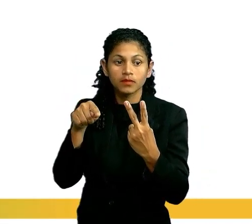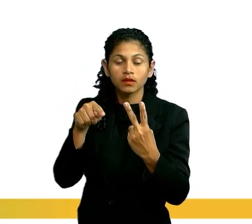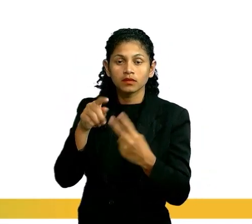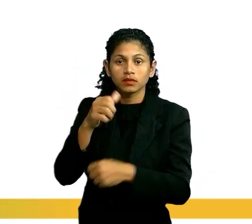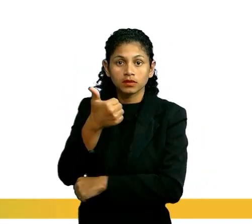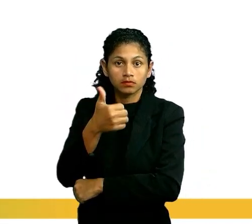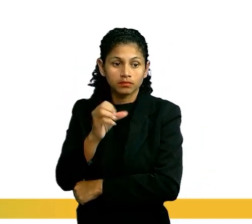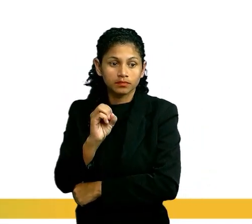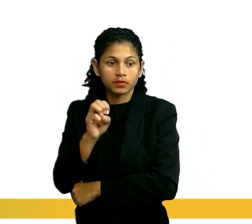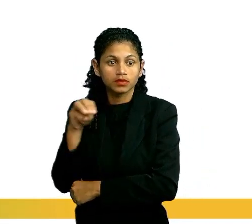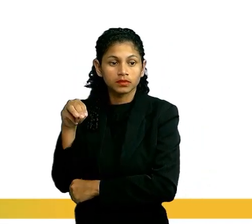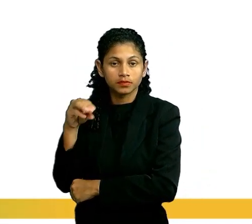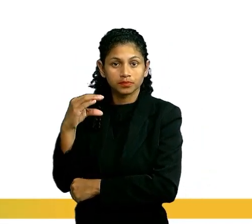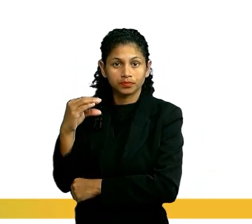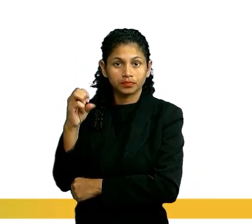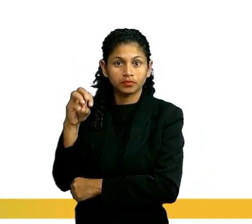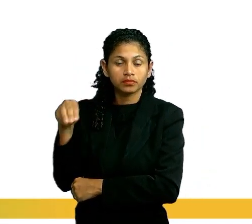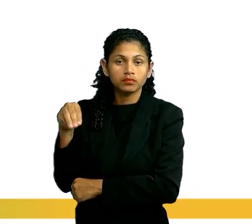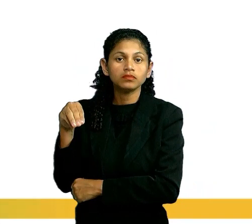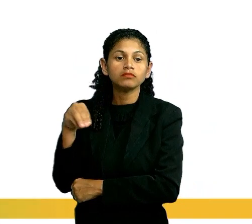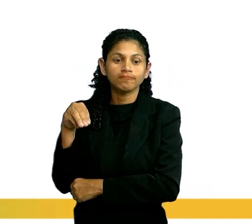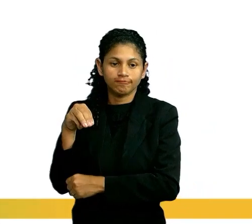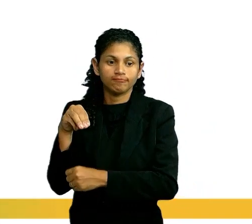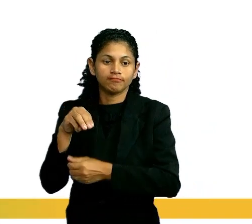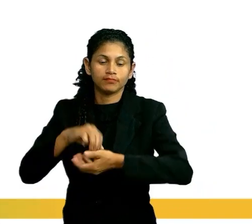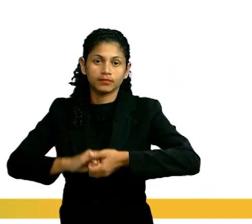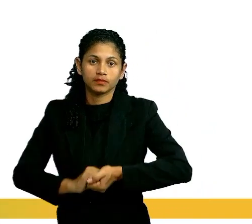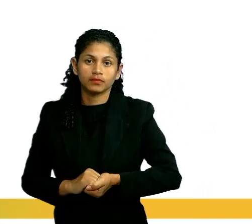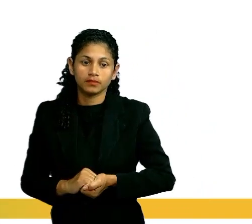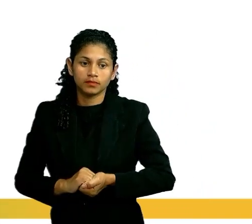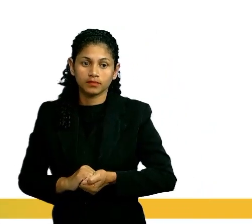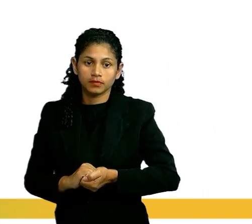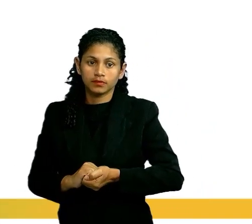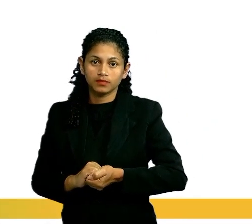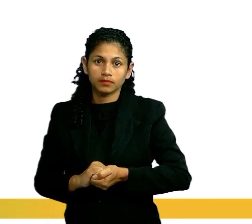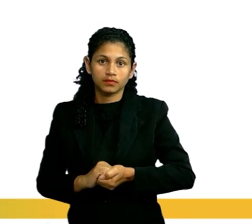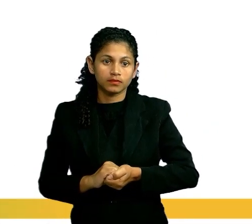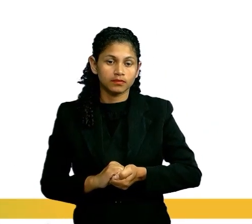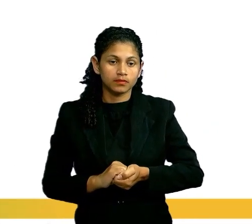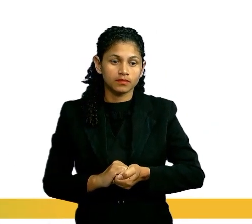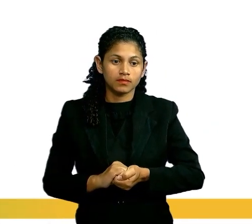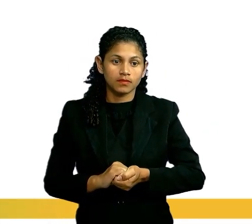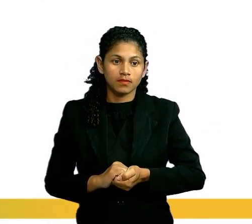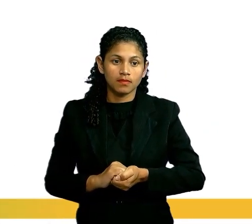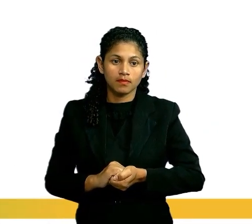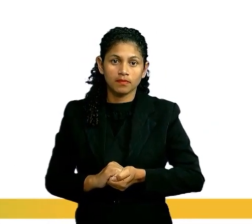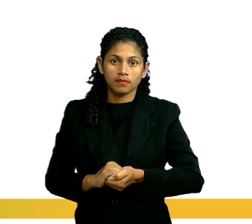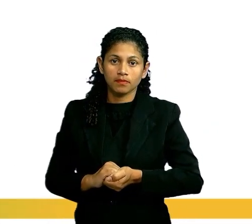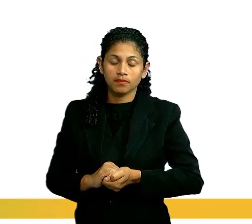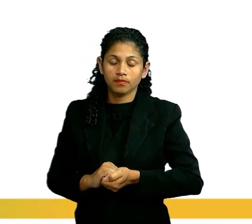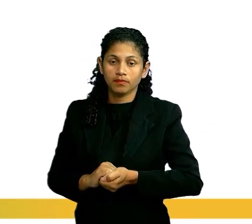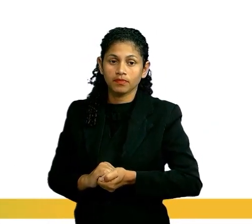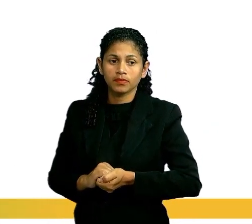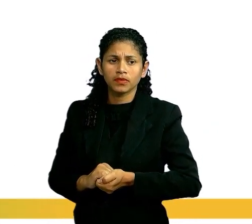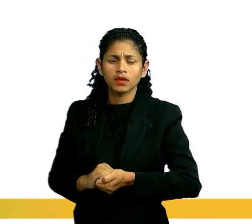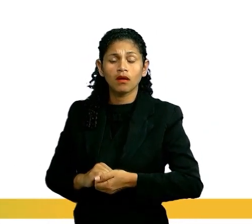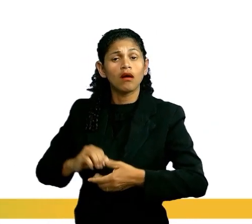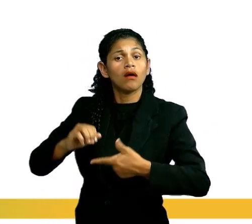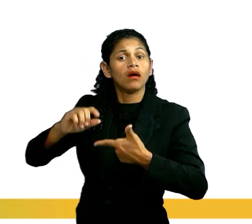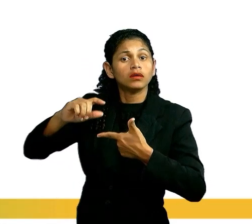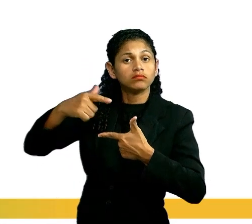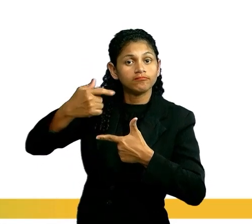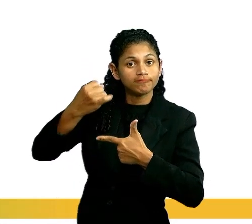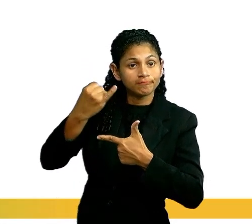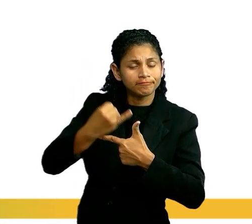dos dois catetos é 6 e 8, e a hipotenusa vale 10. E a trigonometria no